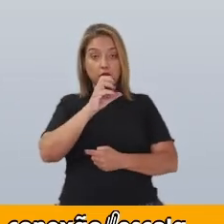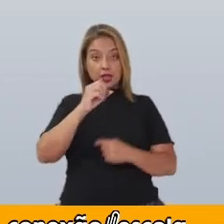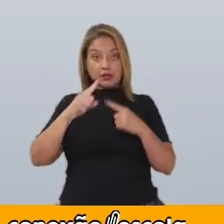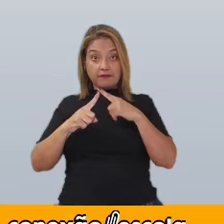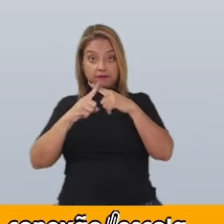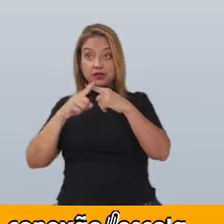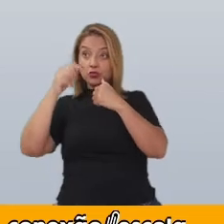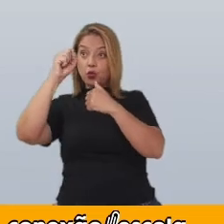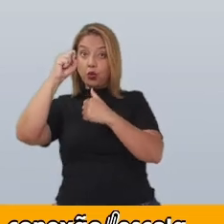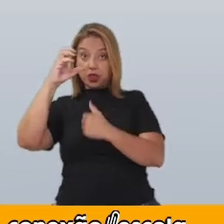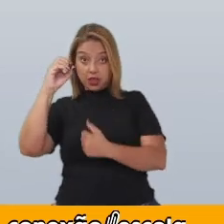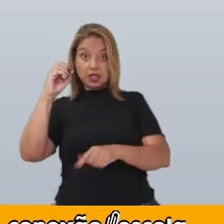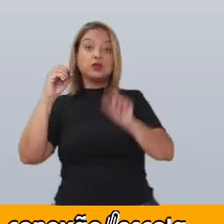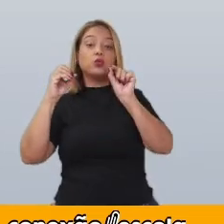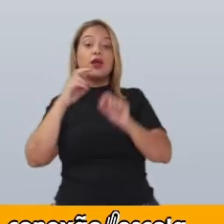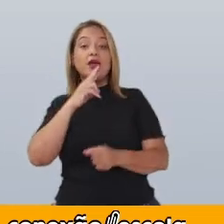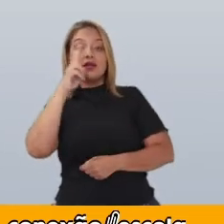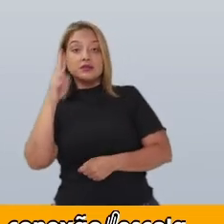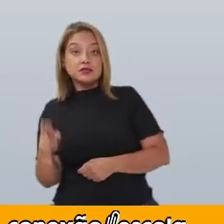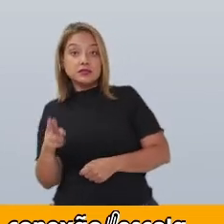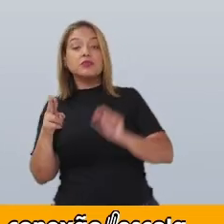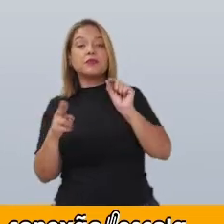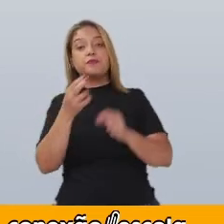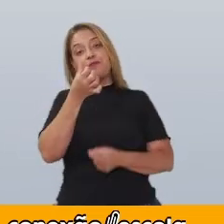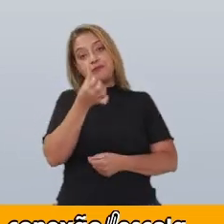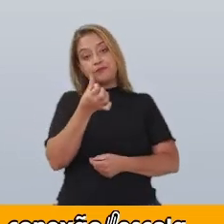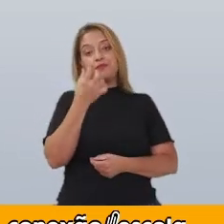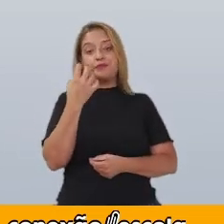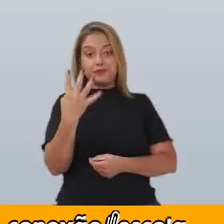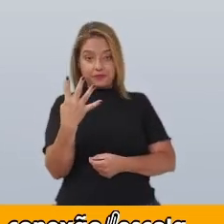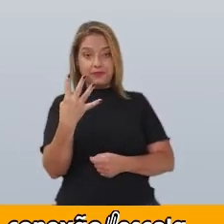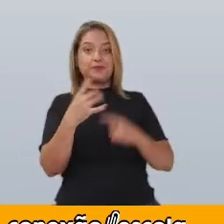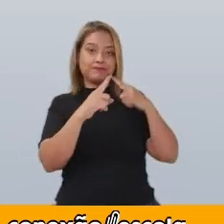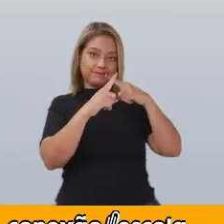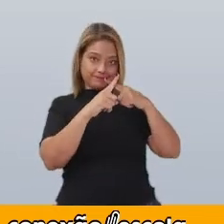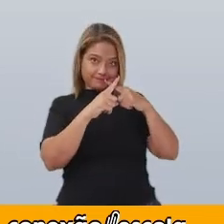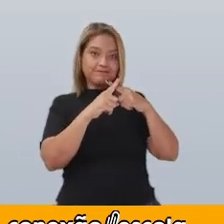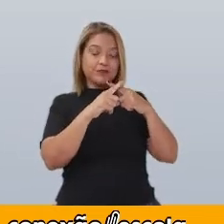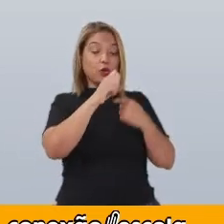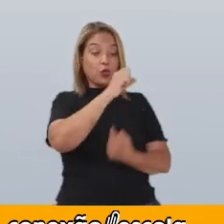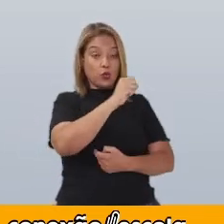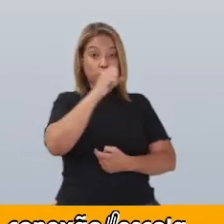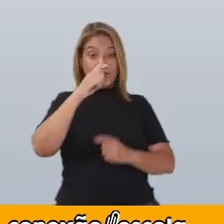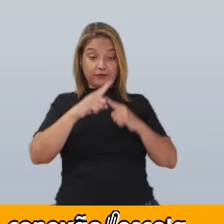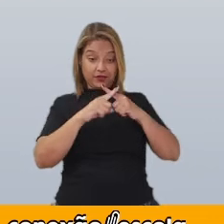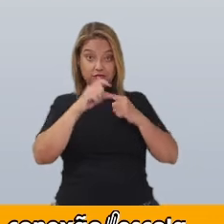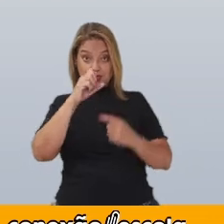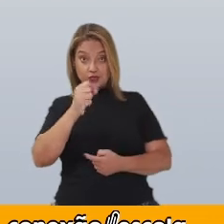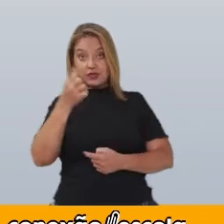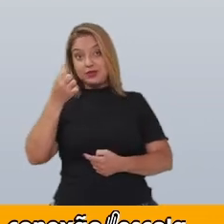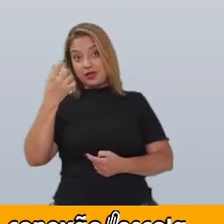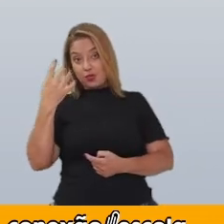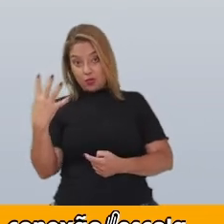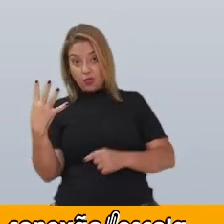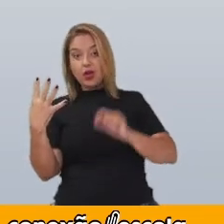vezes 80. 8 vezes 8, 64. Então, 80 vezes 80